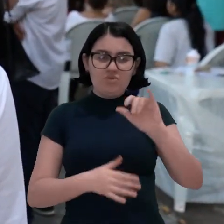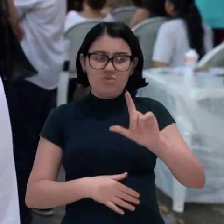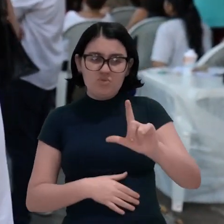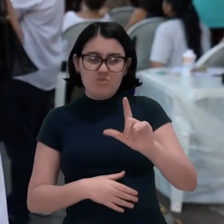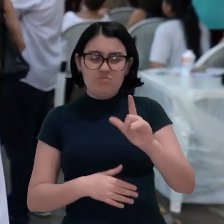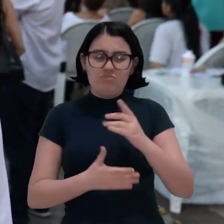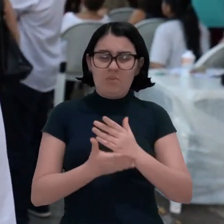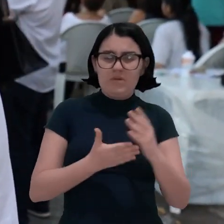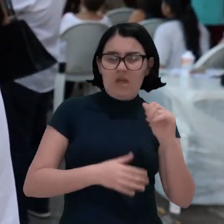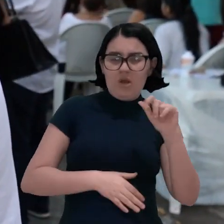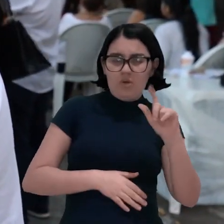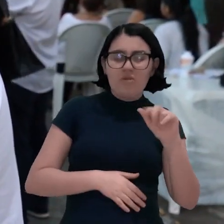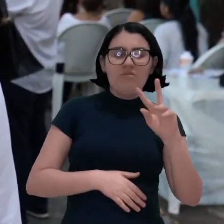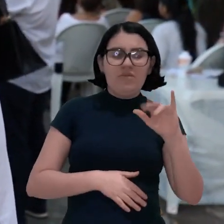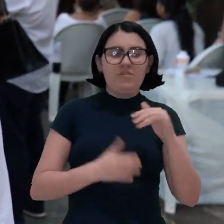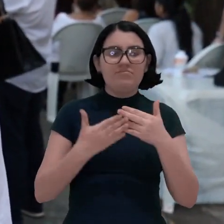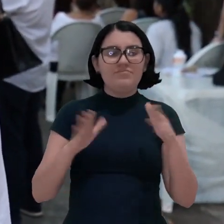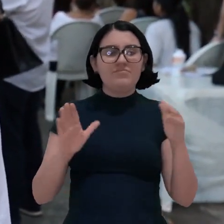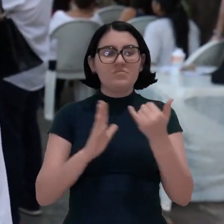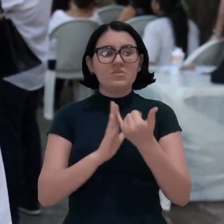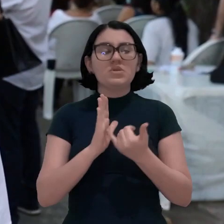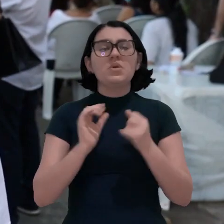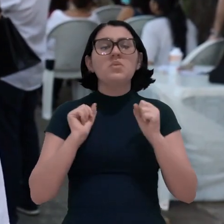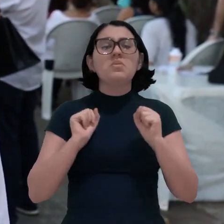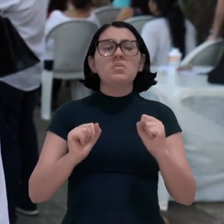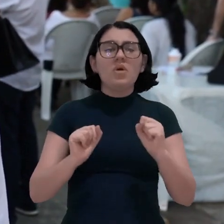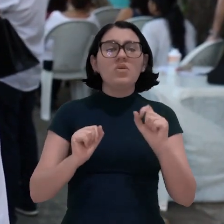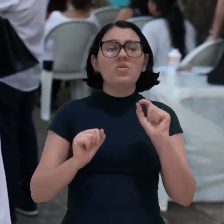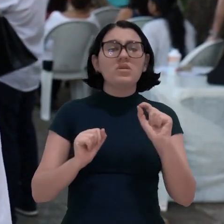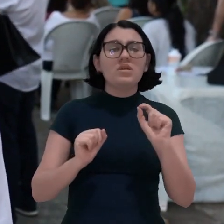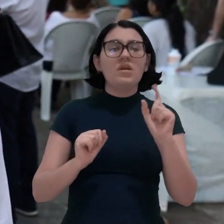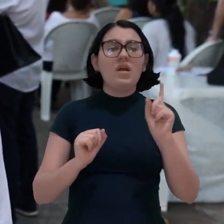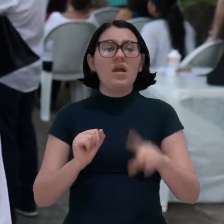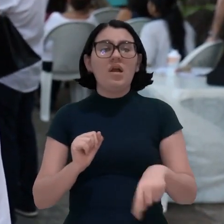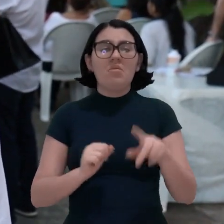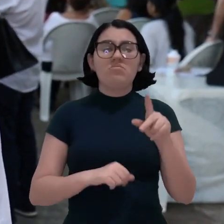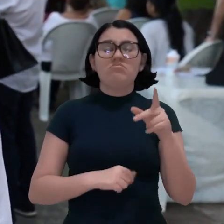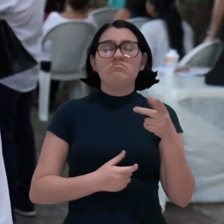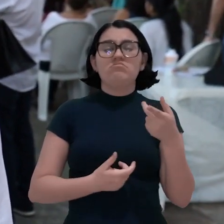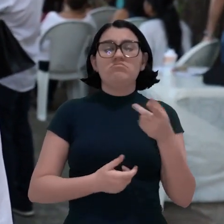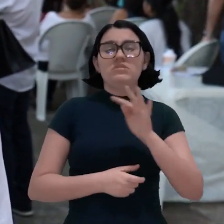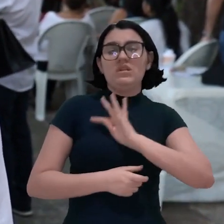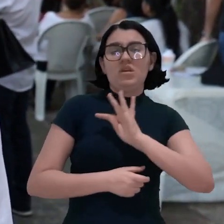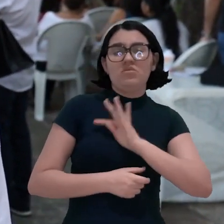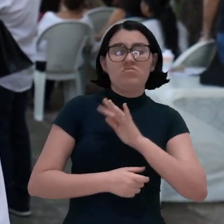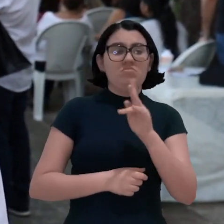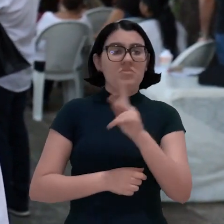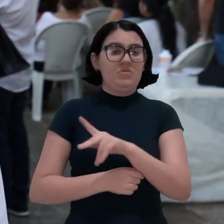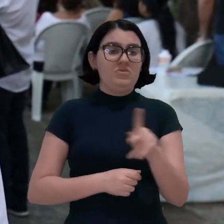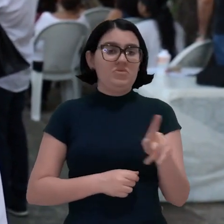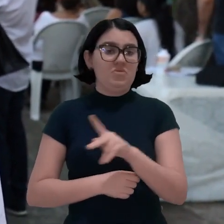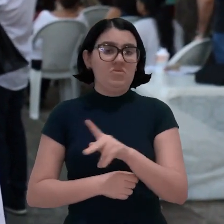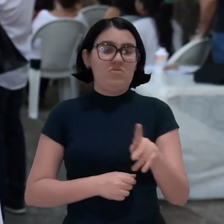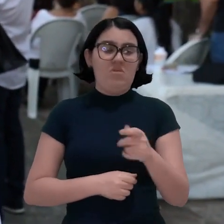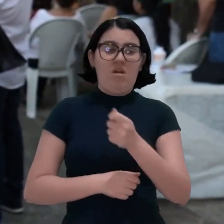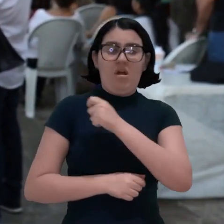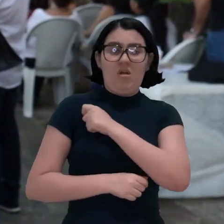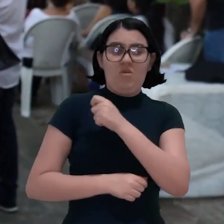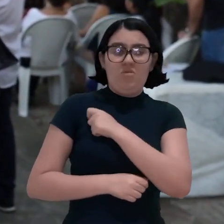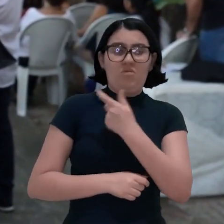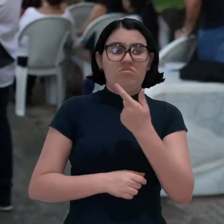breve inscrições a partir de final de julho para começo de agosto. E podem inscrever técnicos administrativos, docentes da